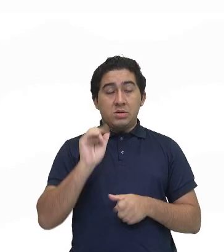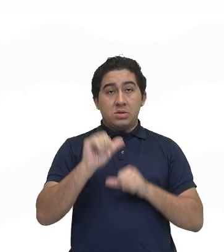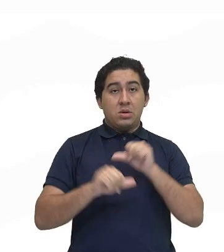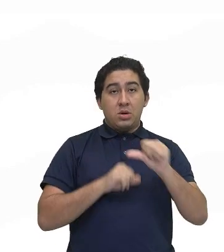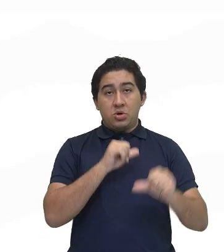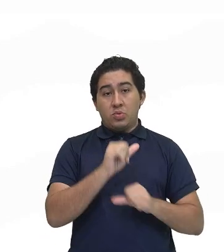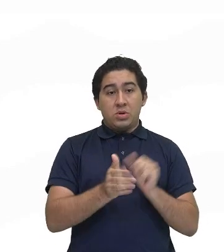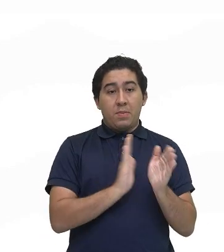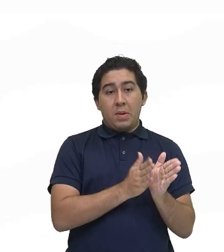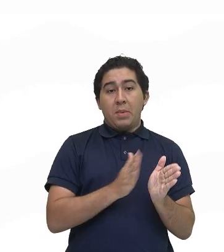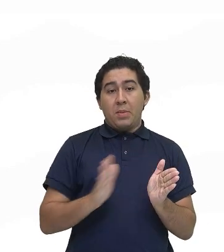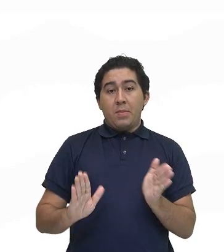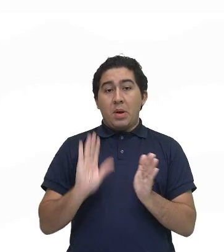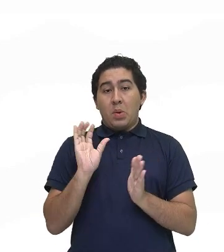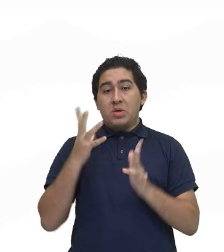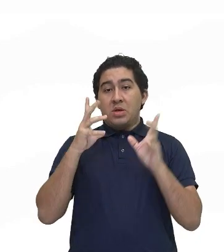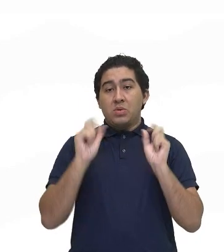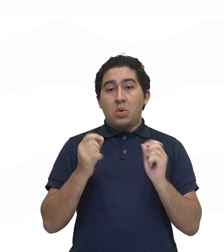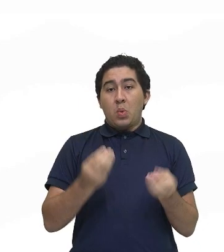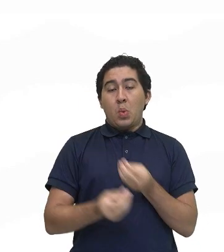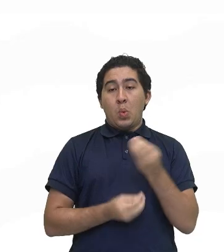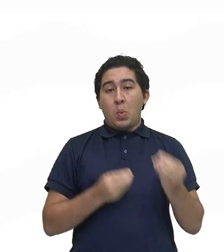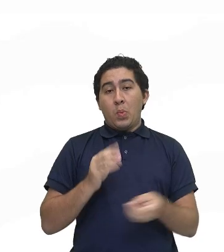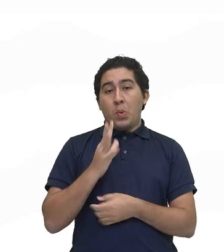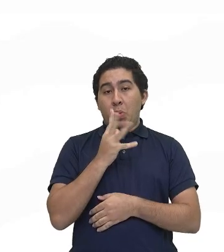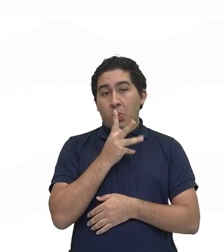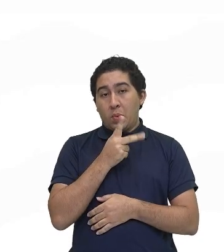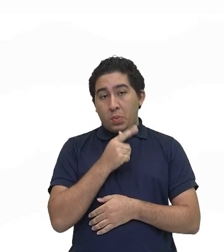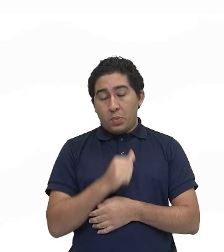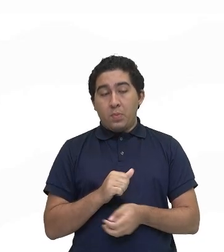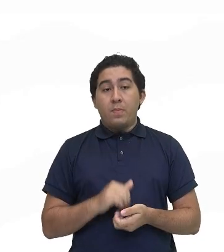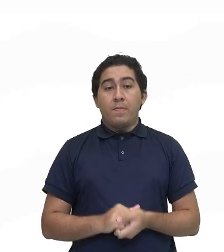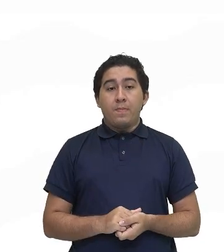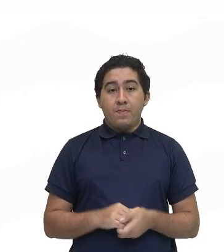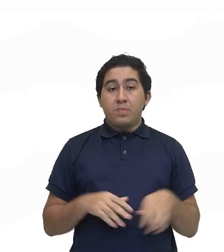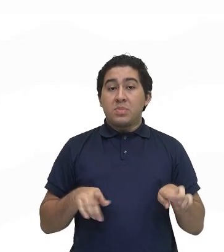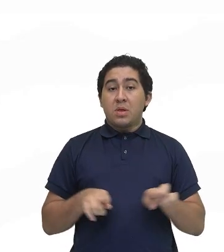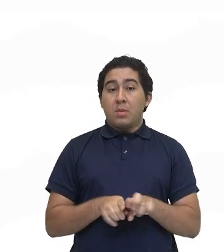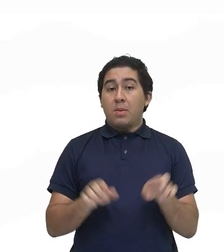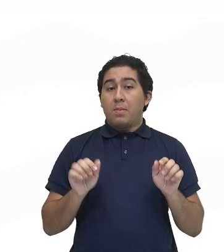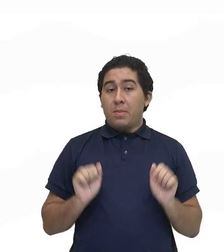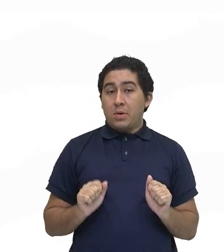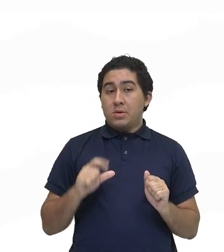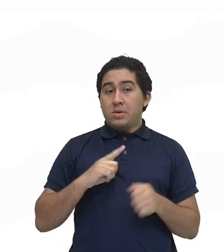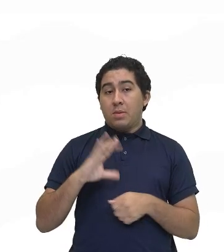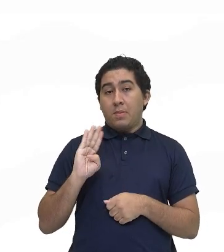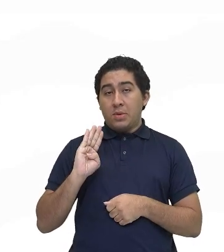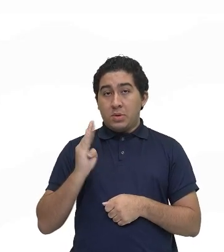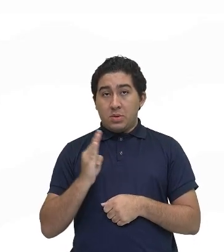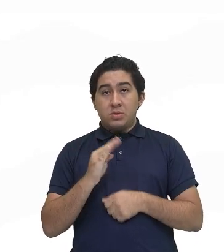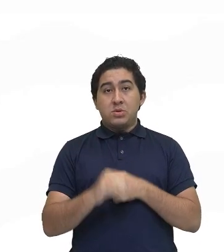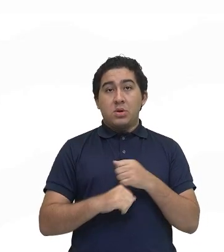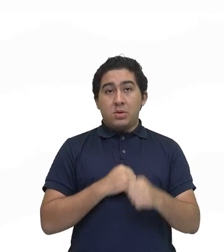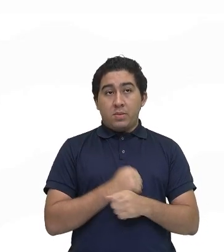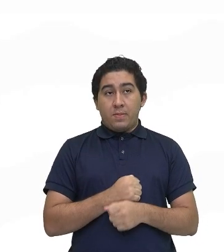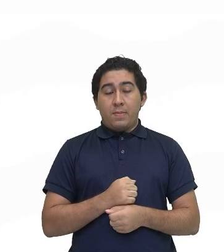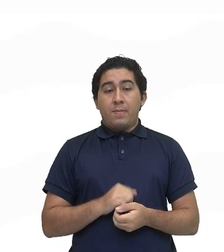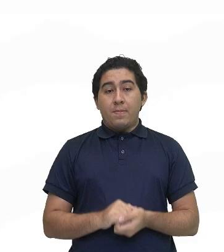mudanças, ocorre de forma vagarosa e pode levar bilhões de